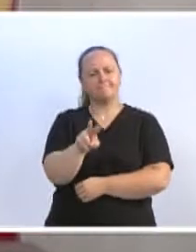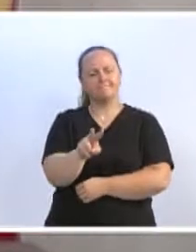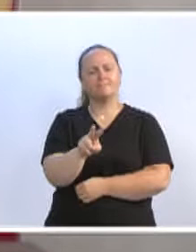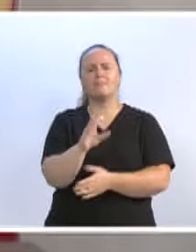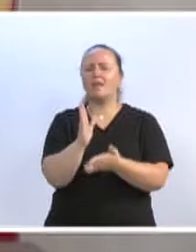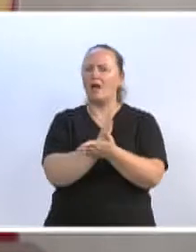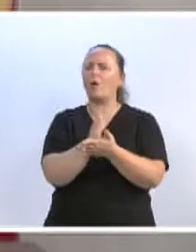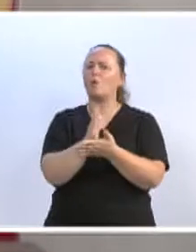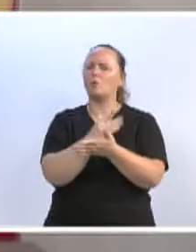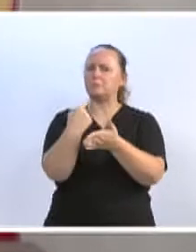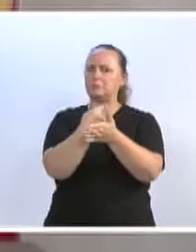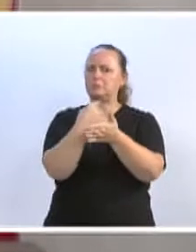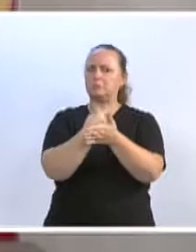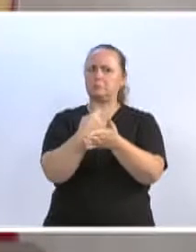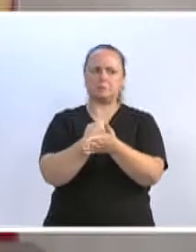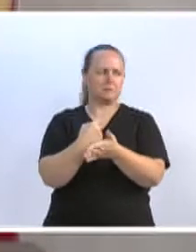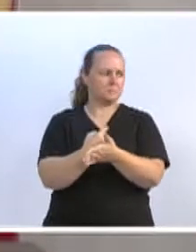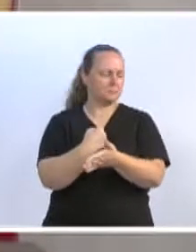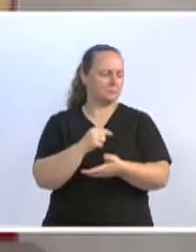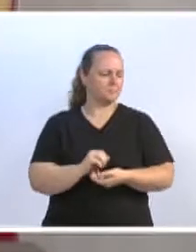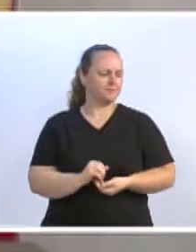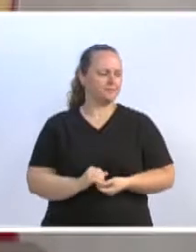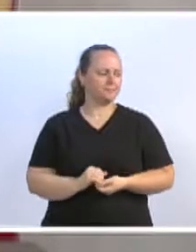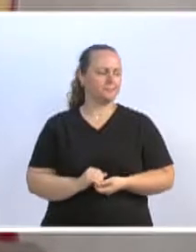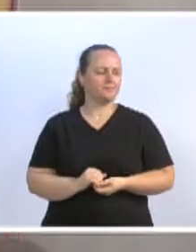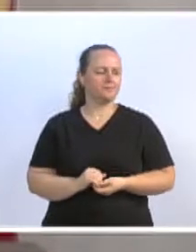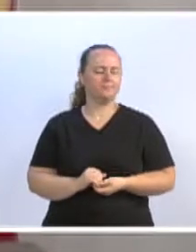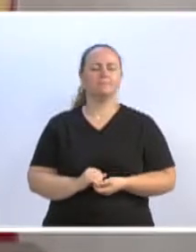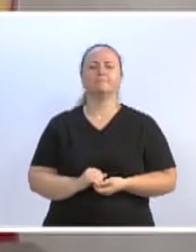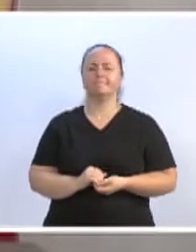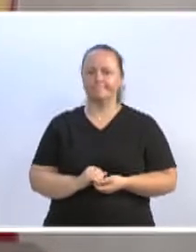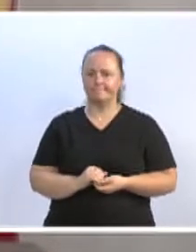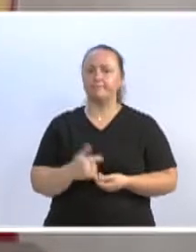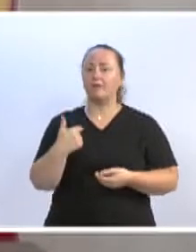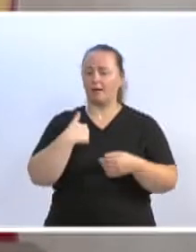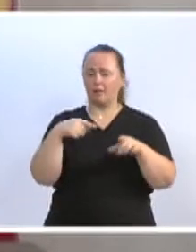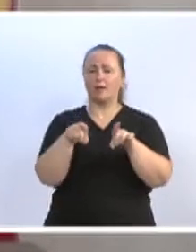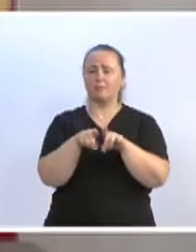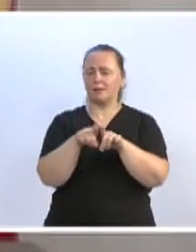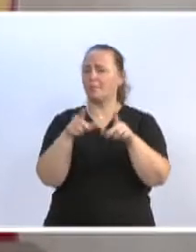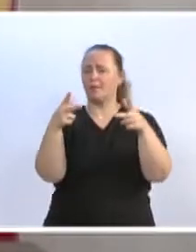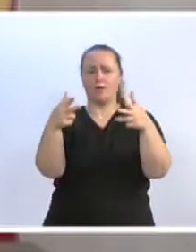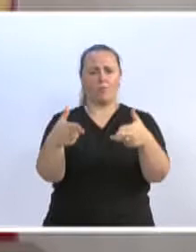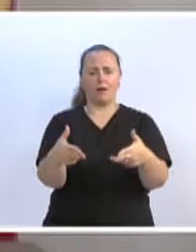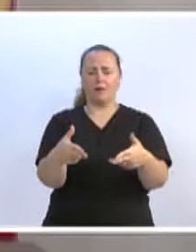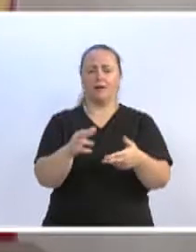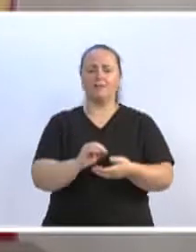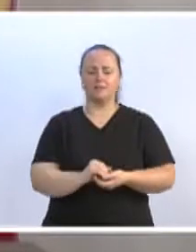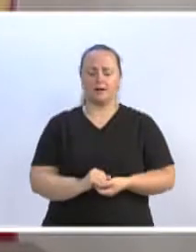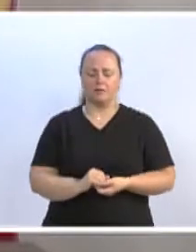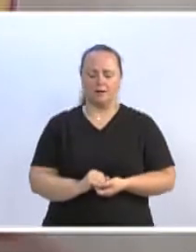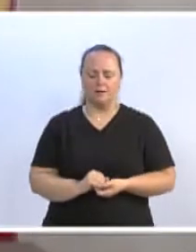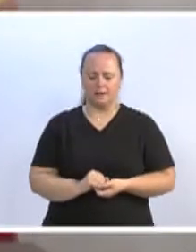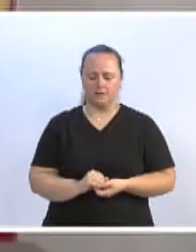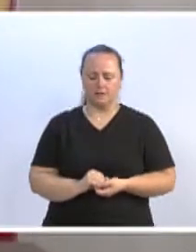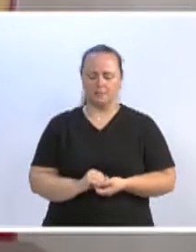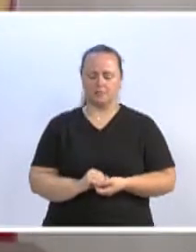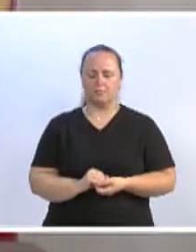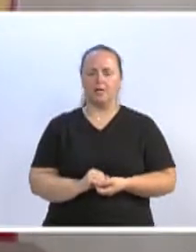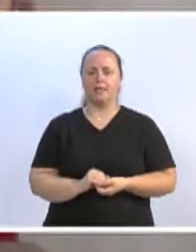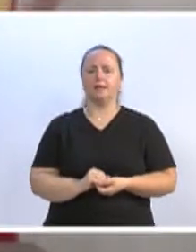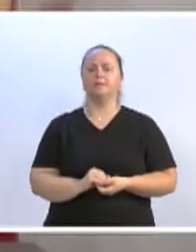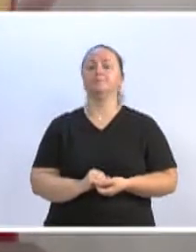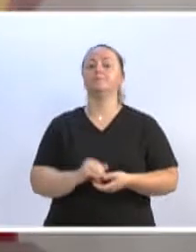essa pergunta. Essa pergunta é a pergunta que eu me fiz por muito tempo. A gente precisa começar pensando que a Bíblia não